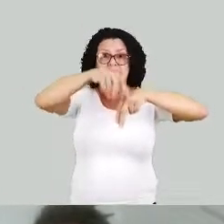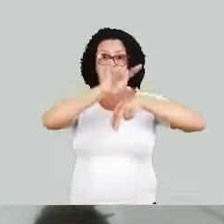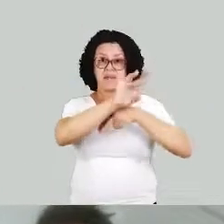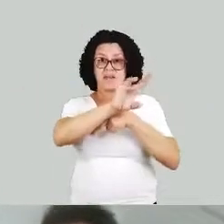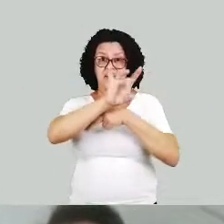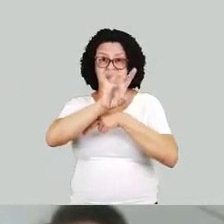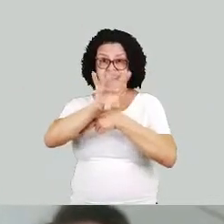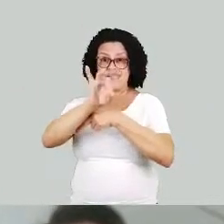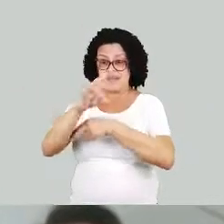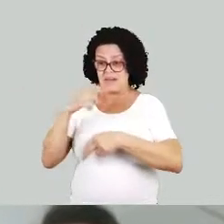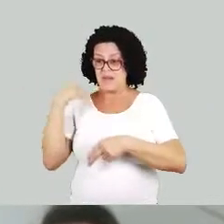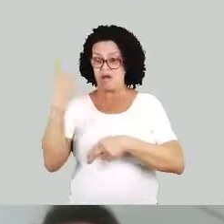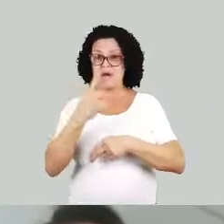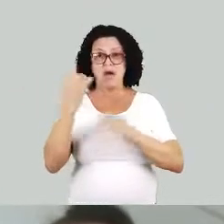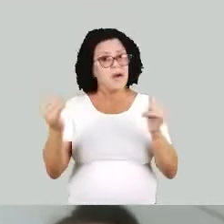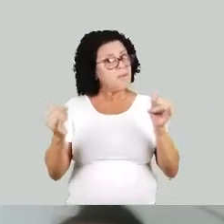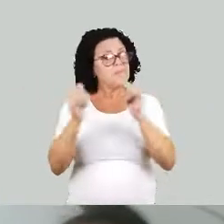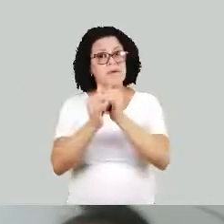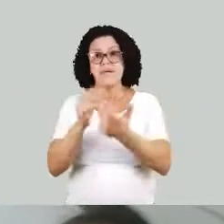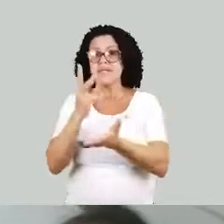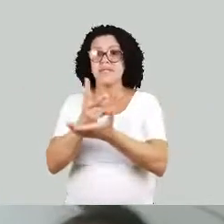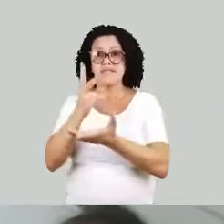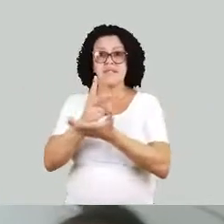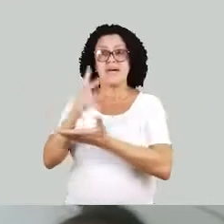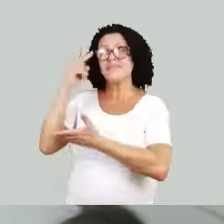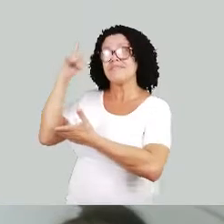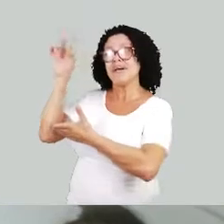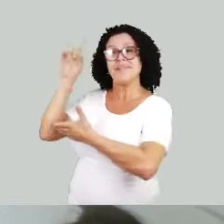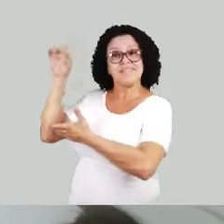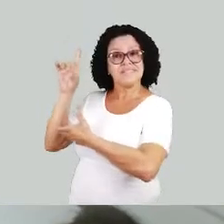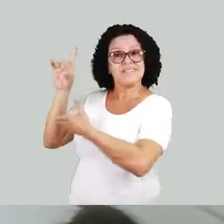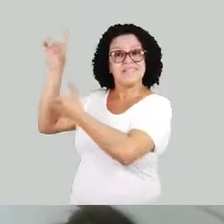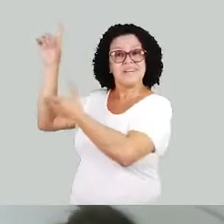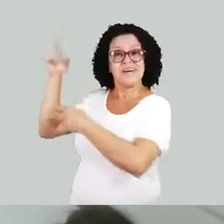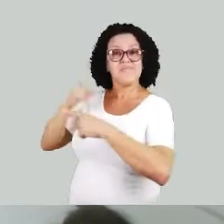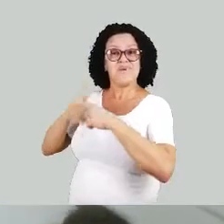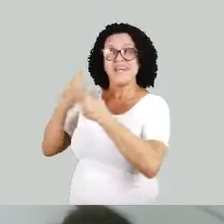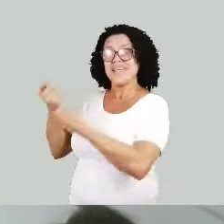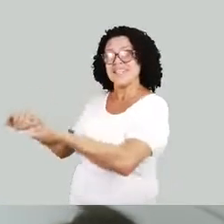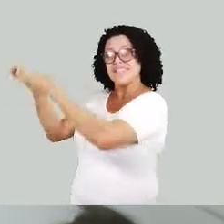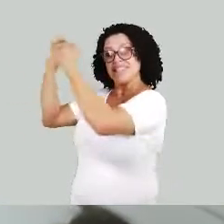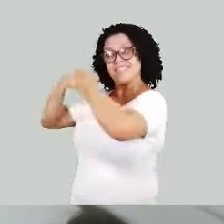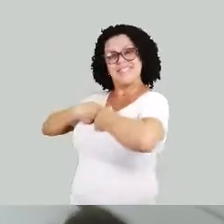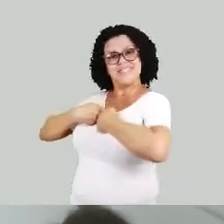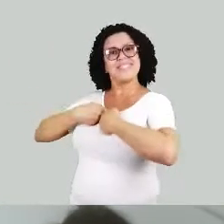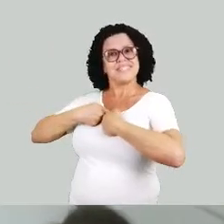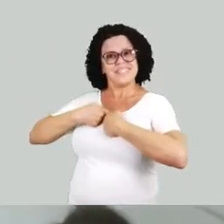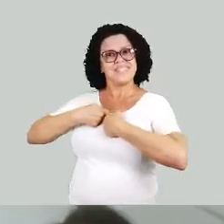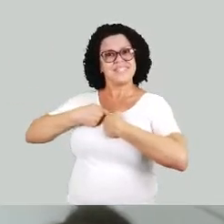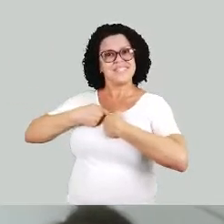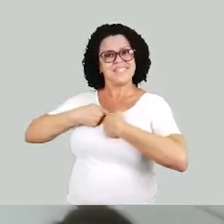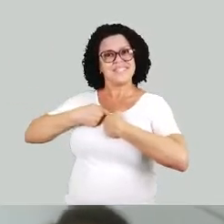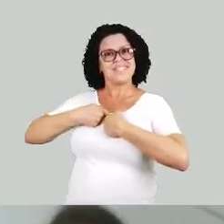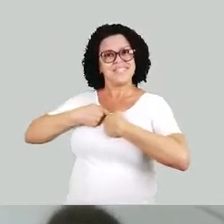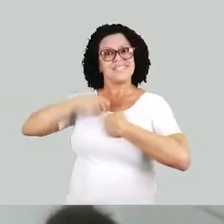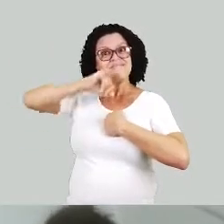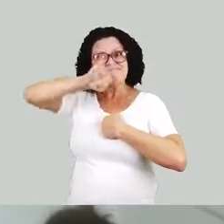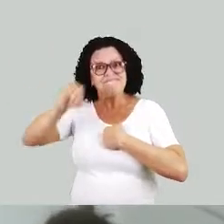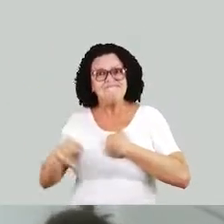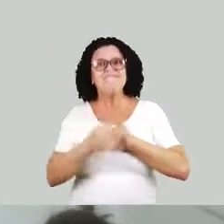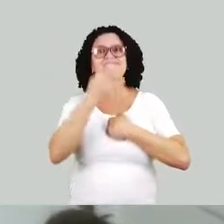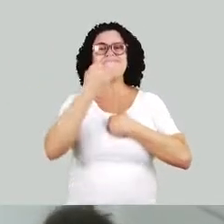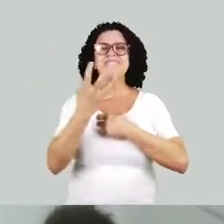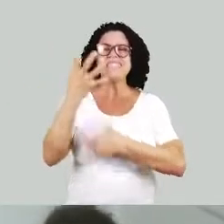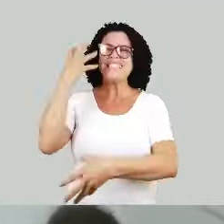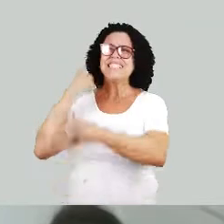cada um de nós o perdão incondicional de Deus. Por quê? Porque nos oferece uma nova chance de resgatar